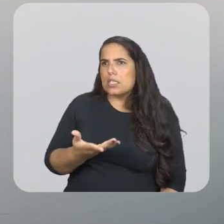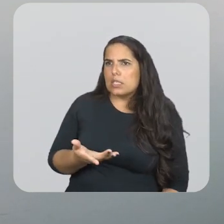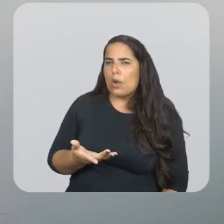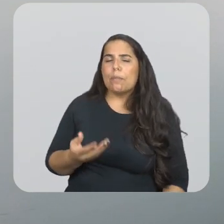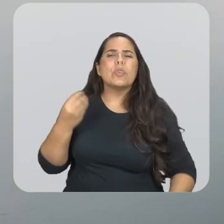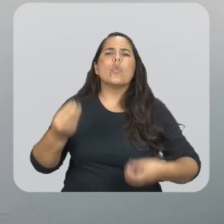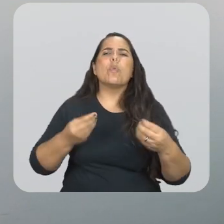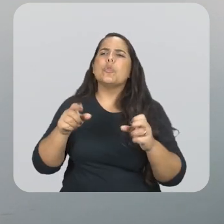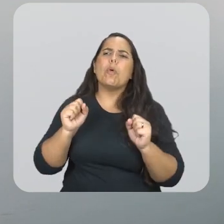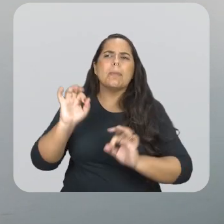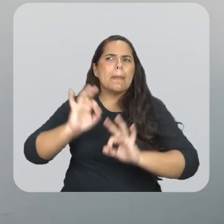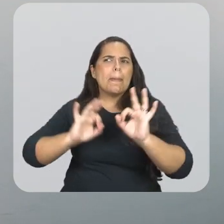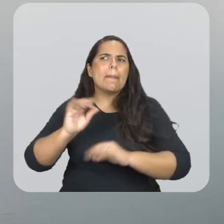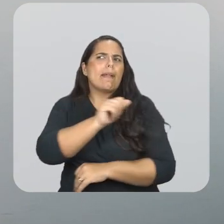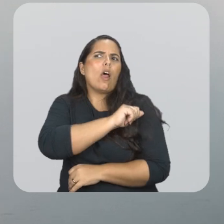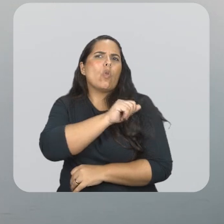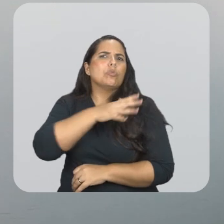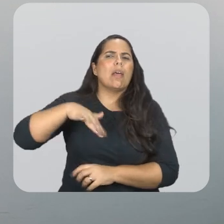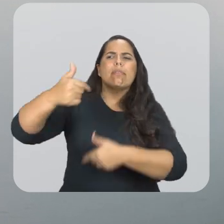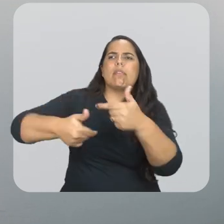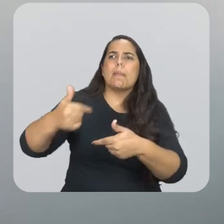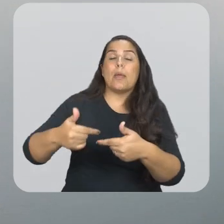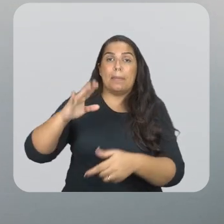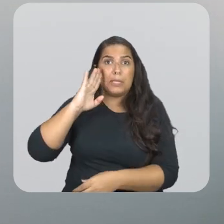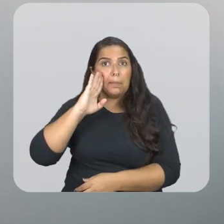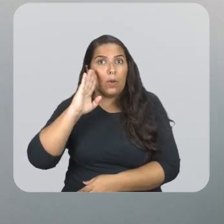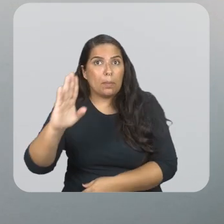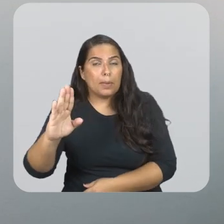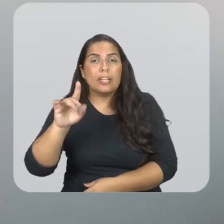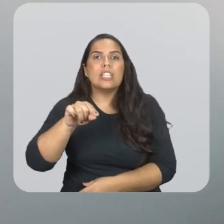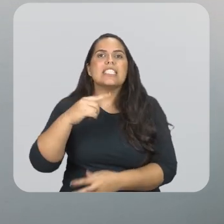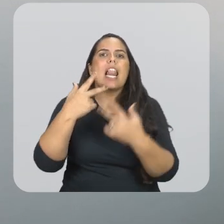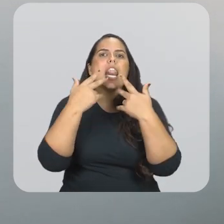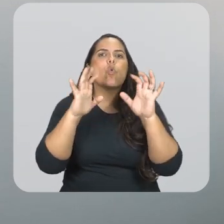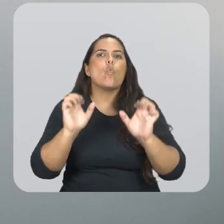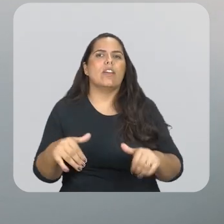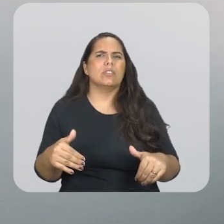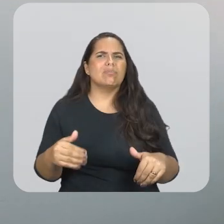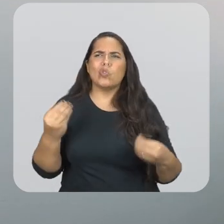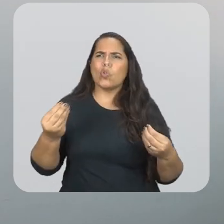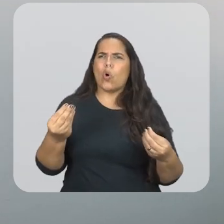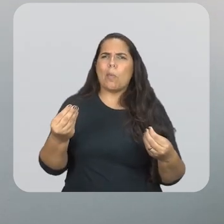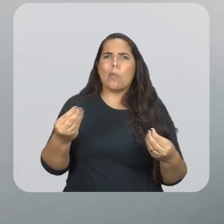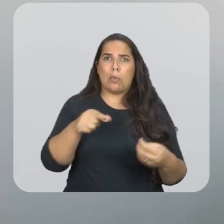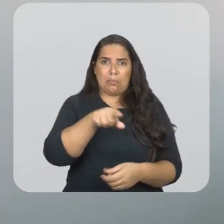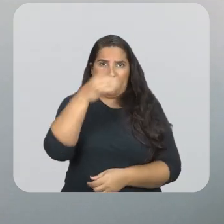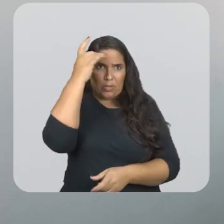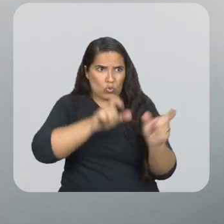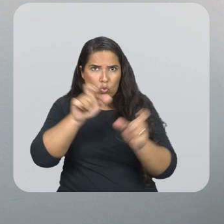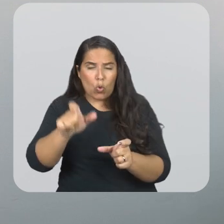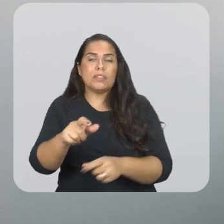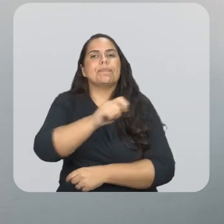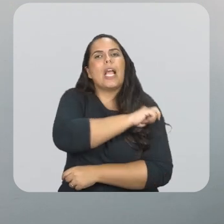inovação e como é que isso pode preparar os alunos para o mercado de trabalho, principalmente, né, essa linguagem. Como é que é falar para